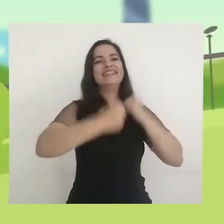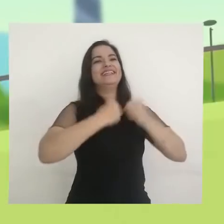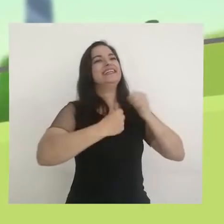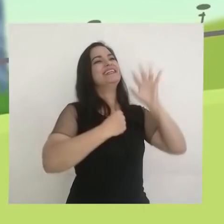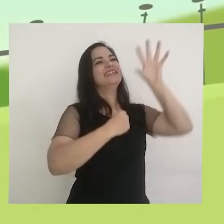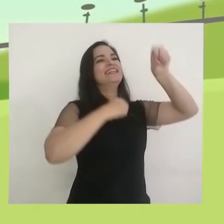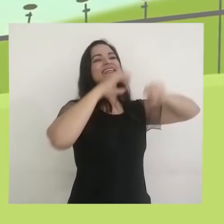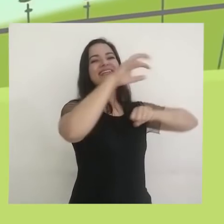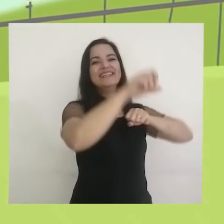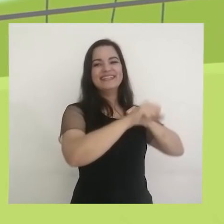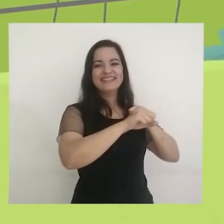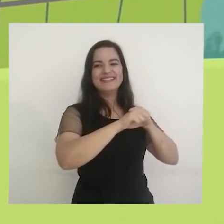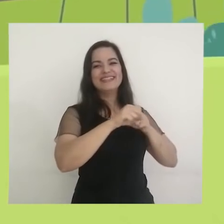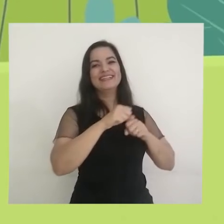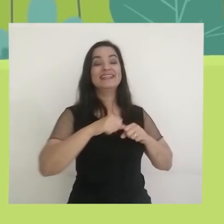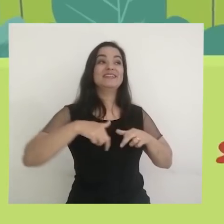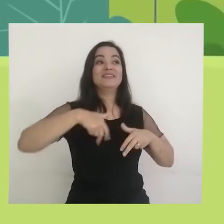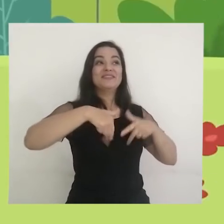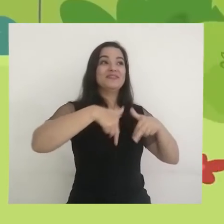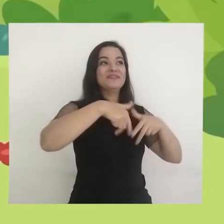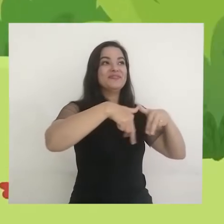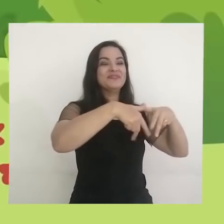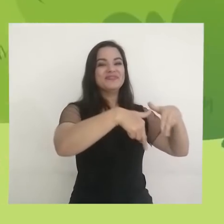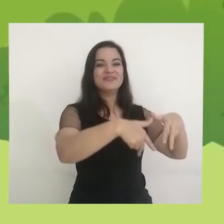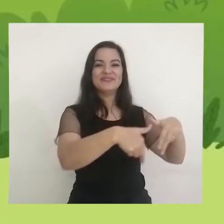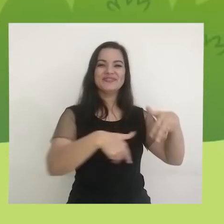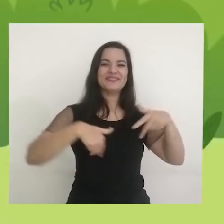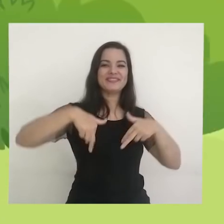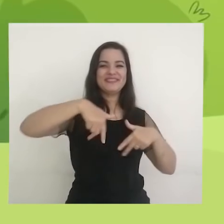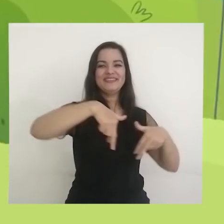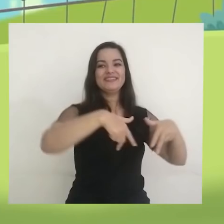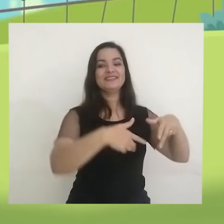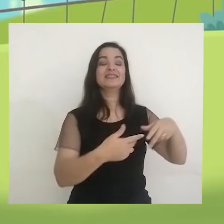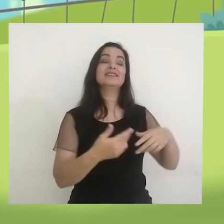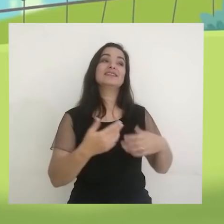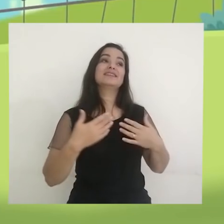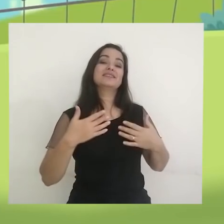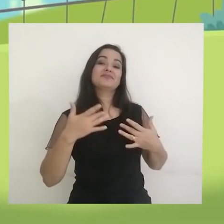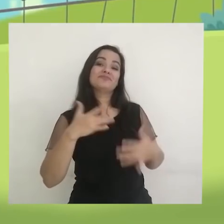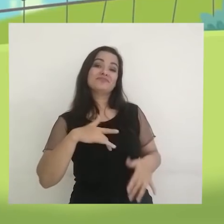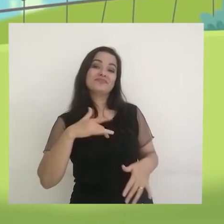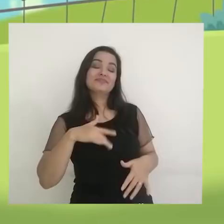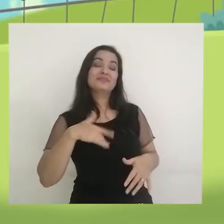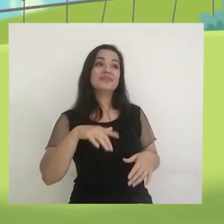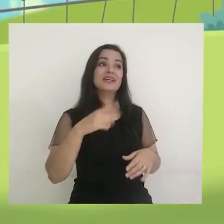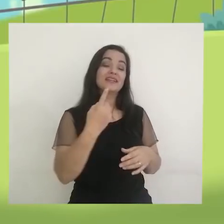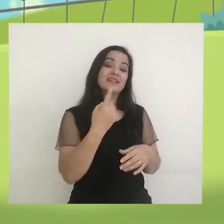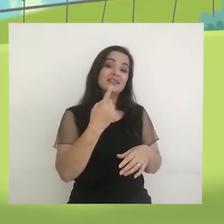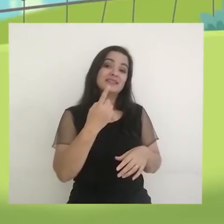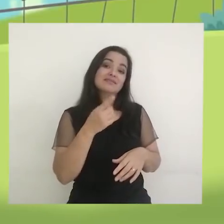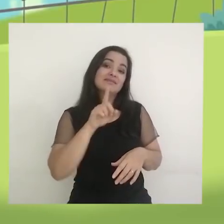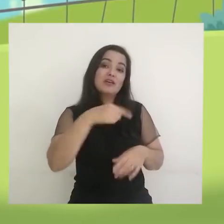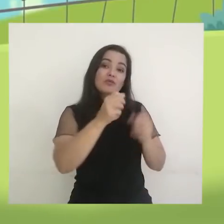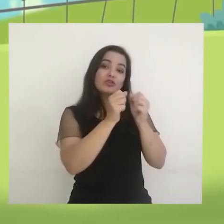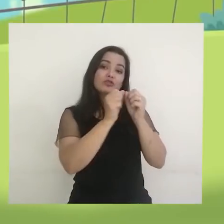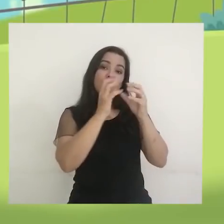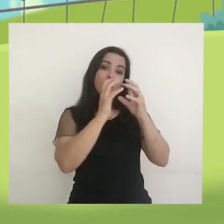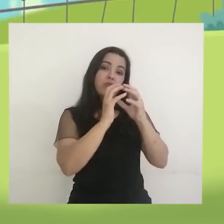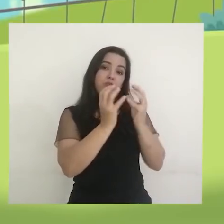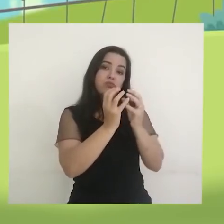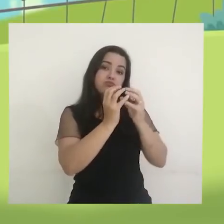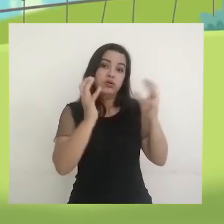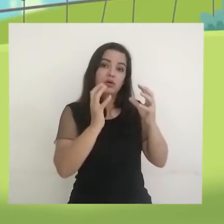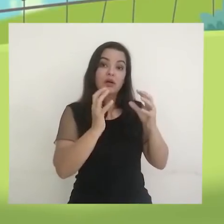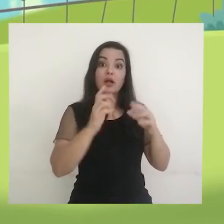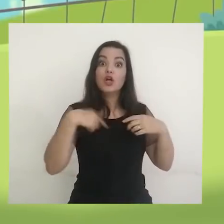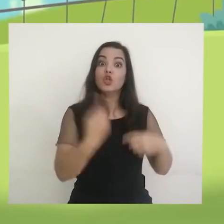Pena que elas fazem poft e estouram, né, Luna? É, precisamos contar pro papai porque as bolhas são